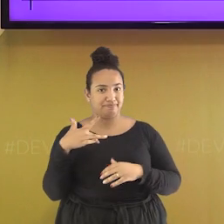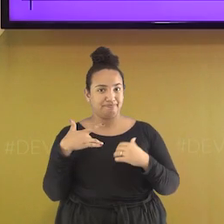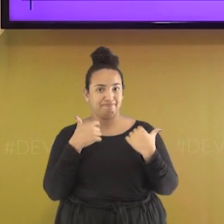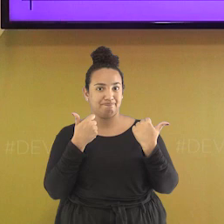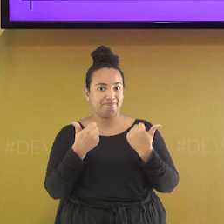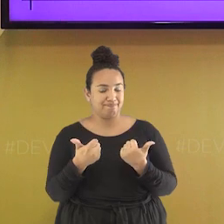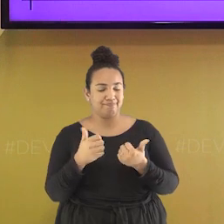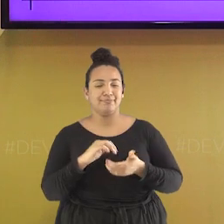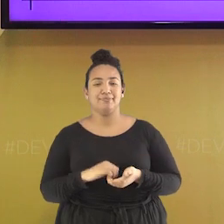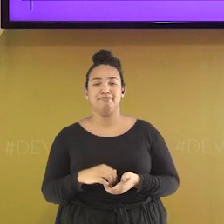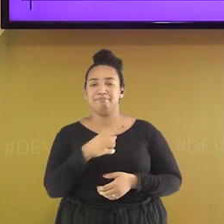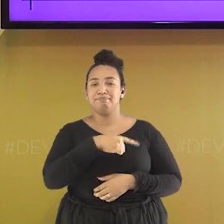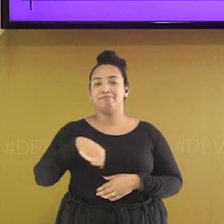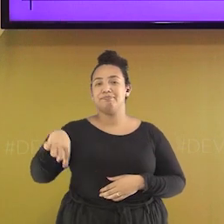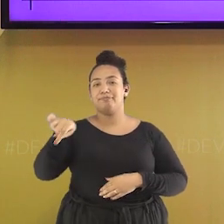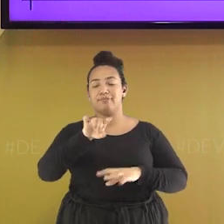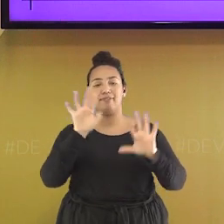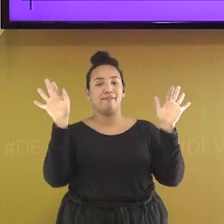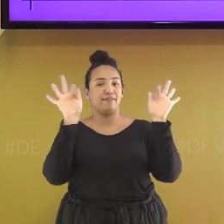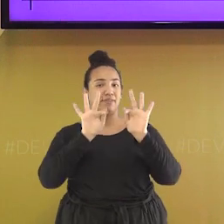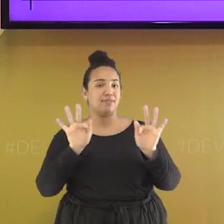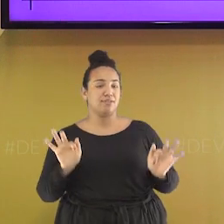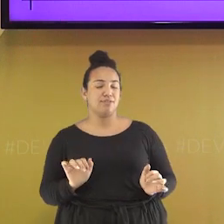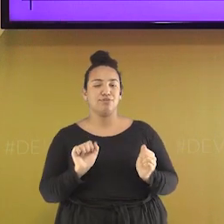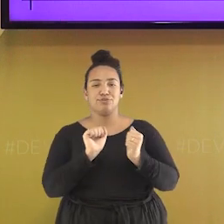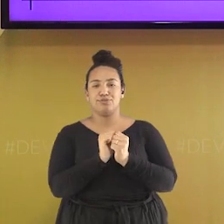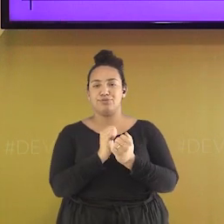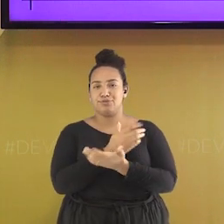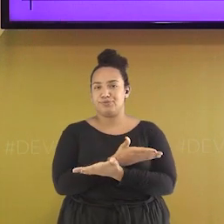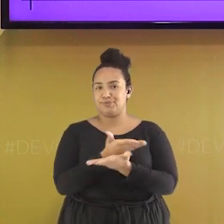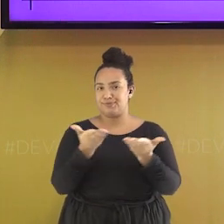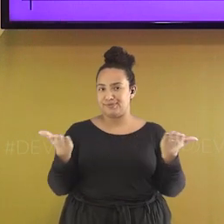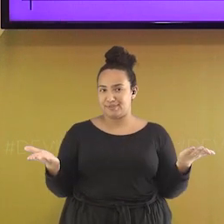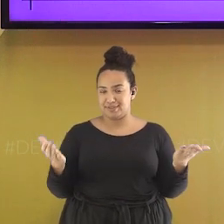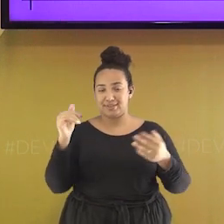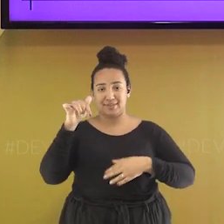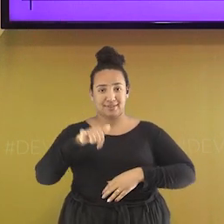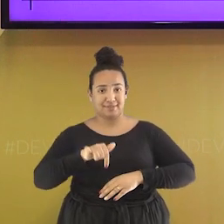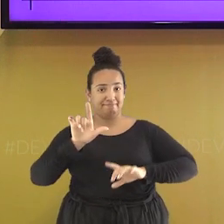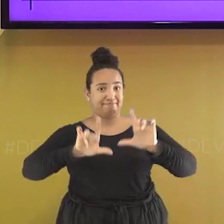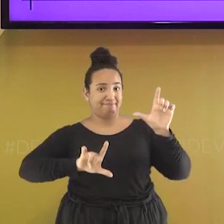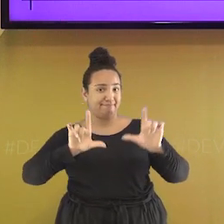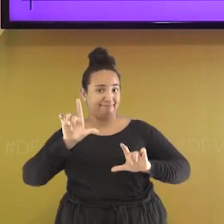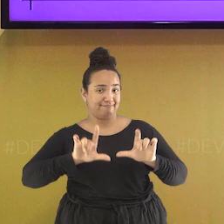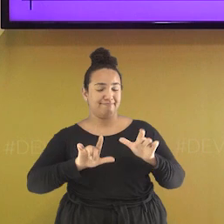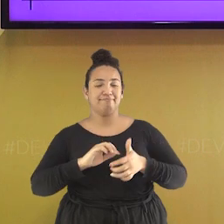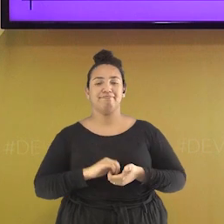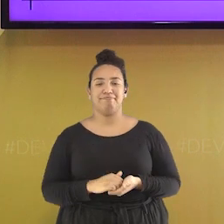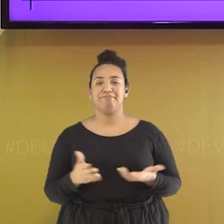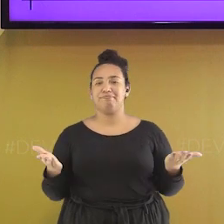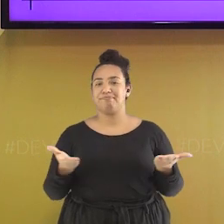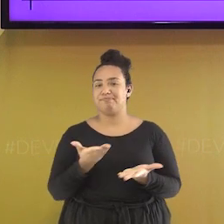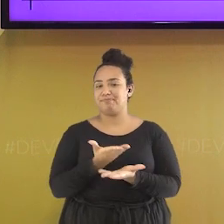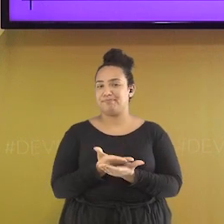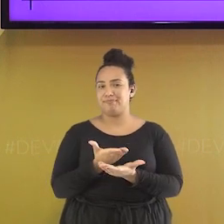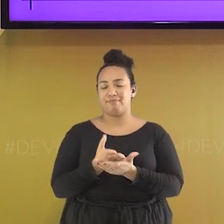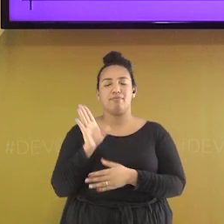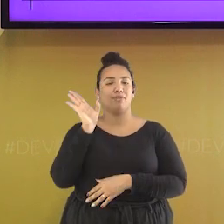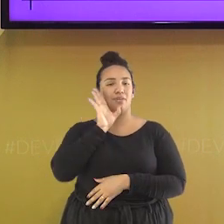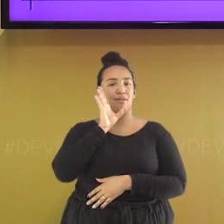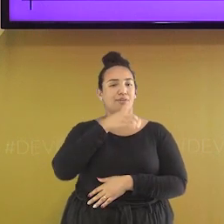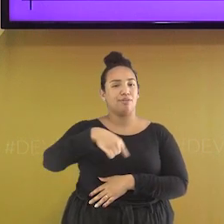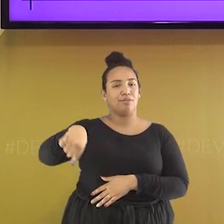como vocês estão? Estamos muito felizes em estar conectados com vocês através da TV. Será muito divertido e